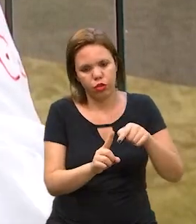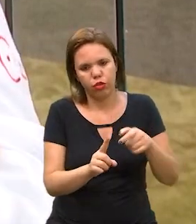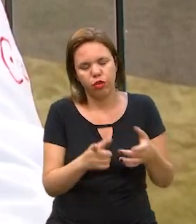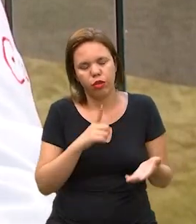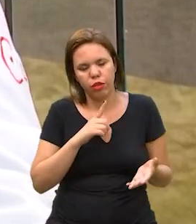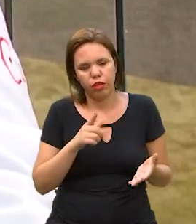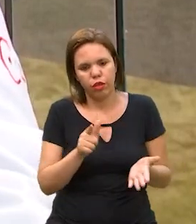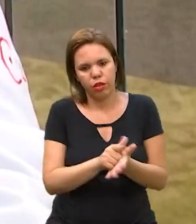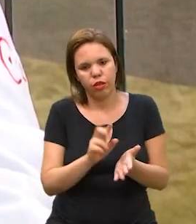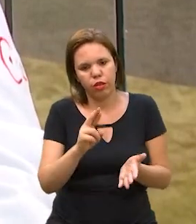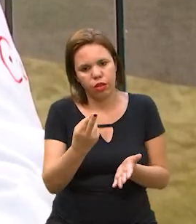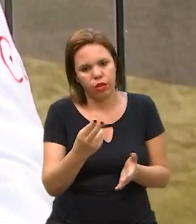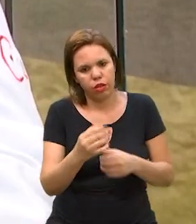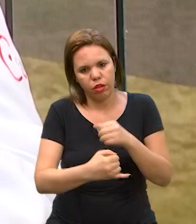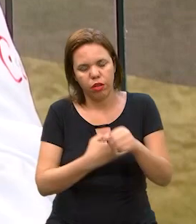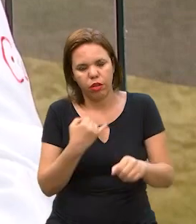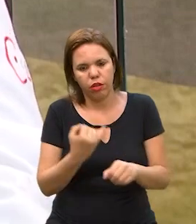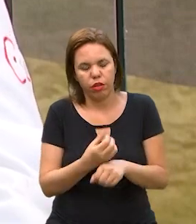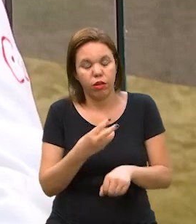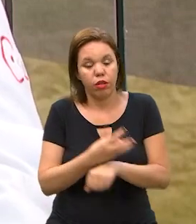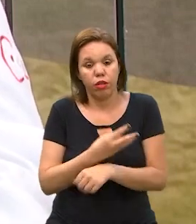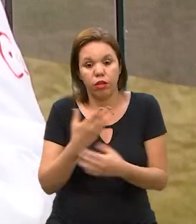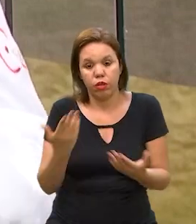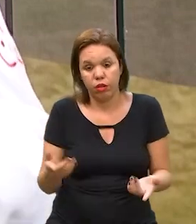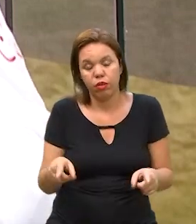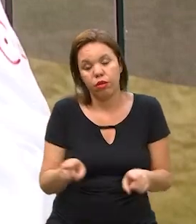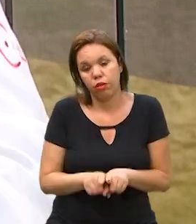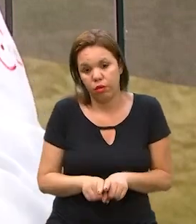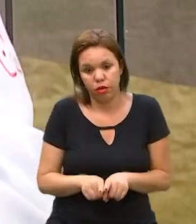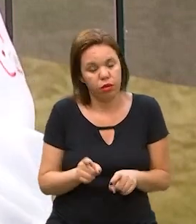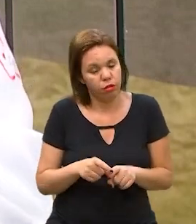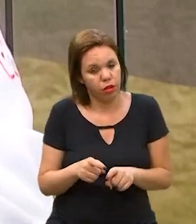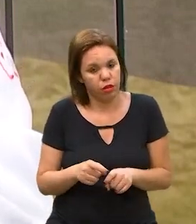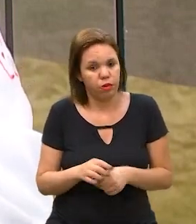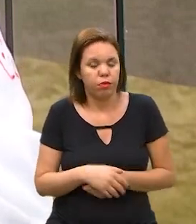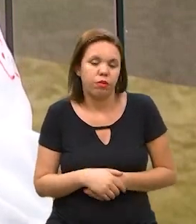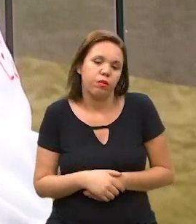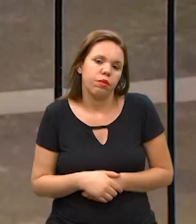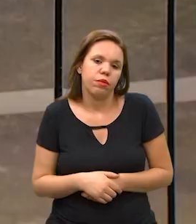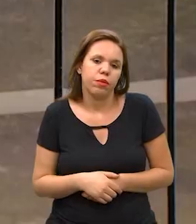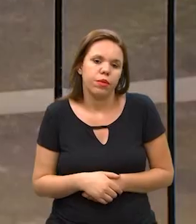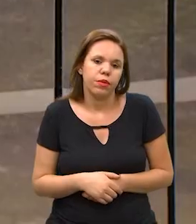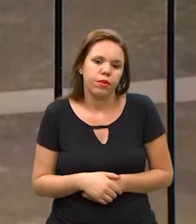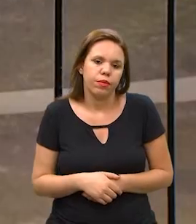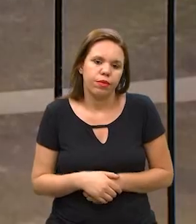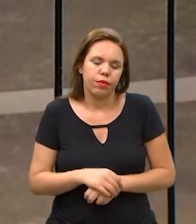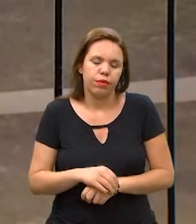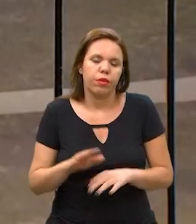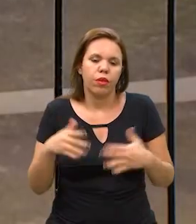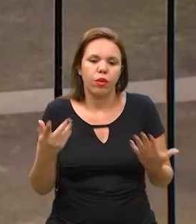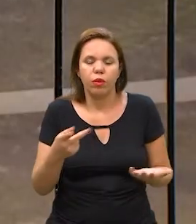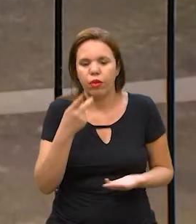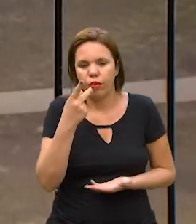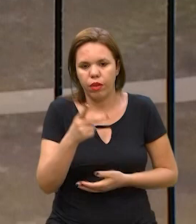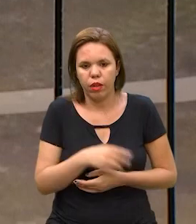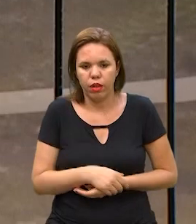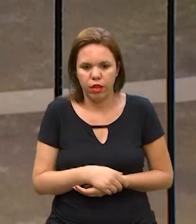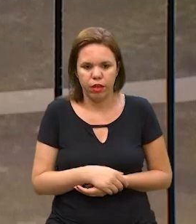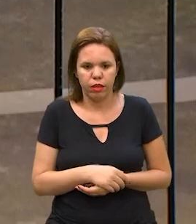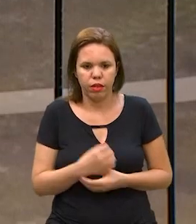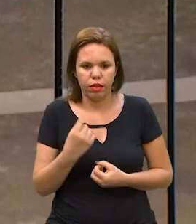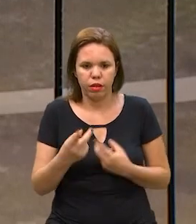de estar pegando esses resultados pela internet ou por WhatsApp, e também com o médico. Quando